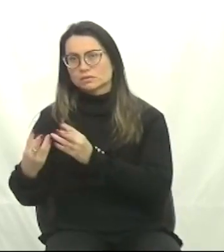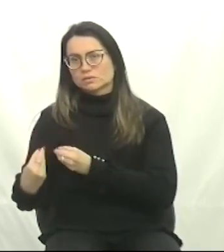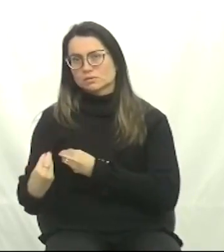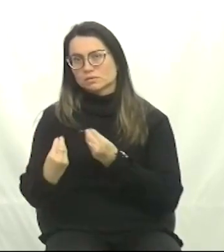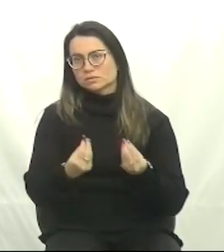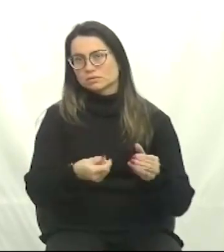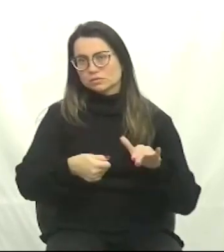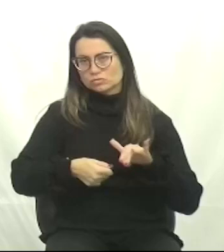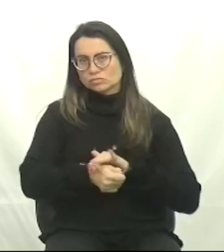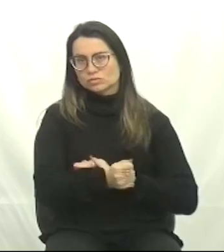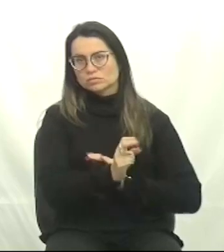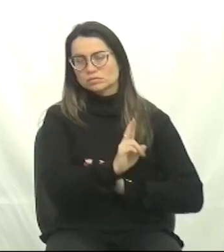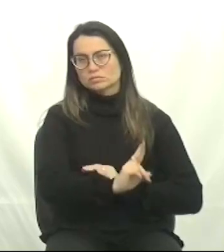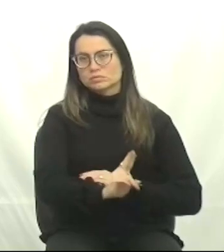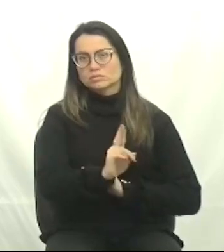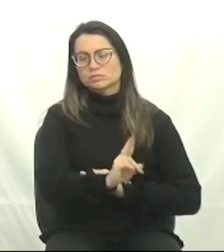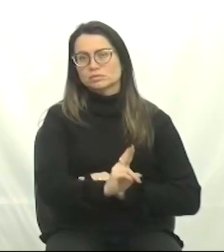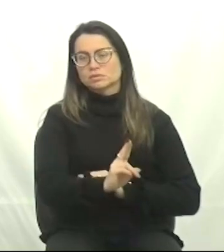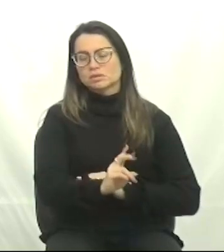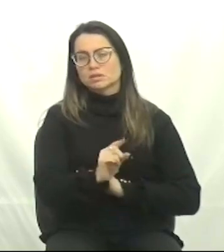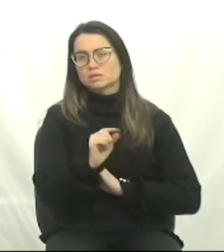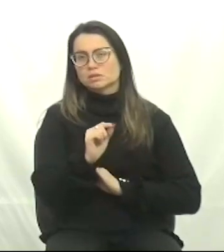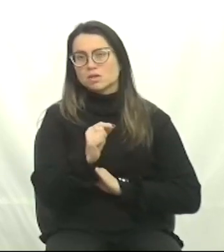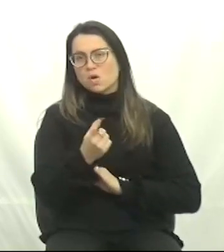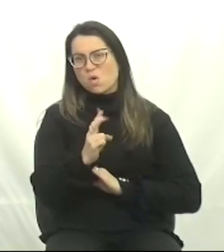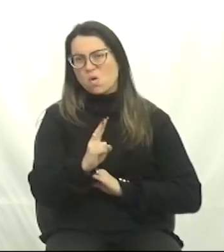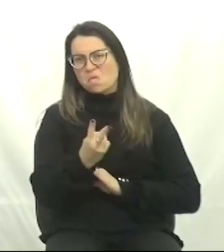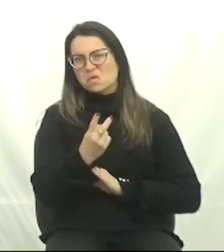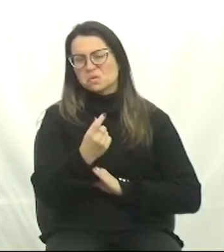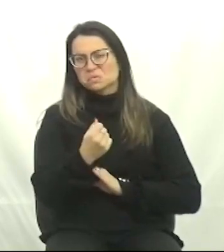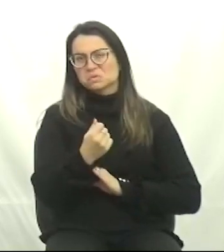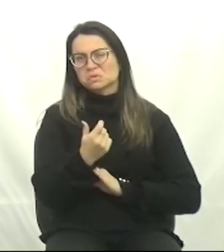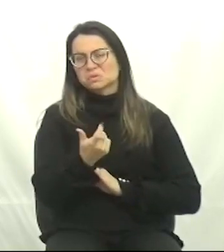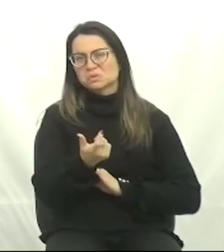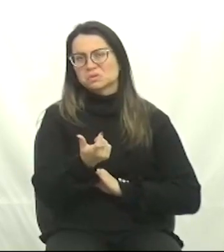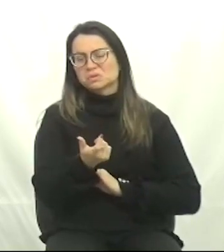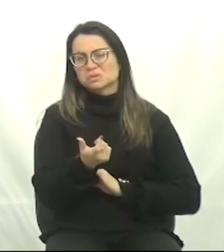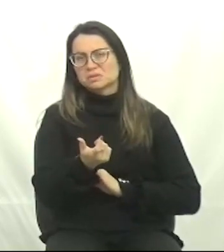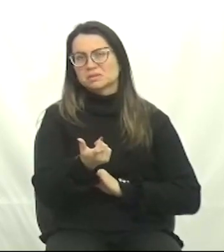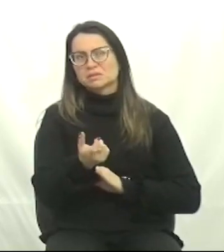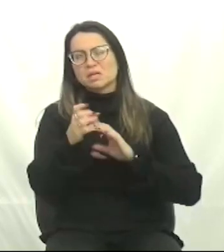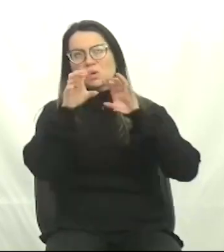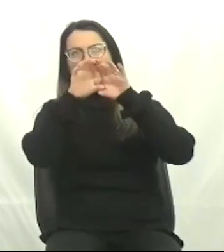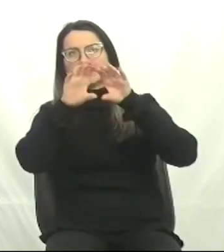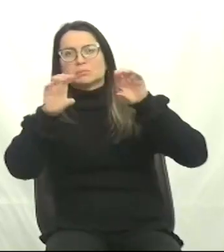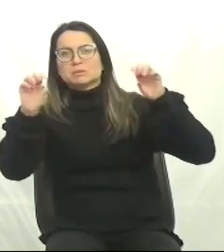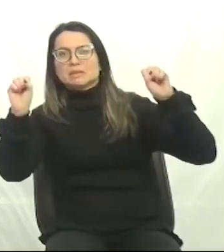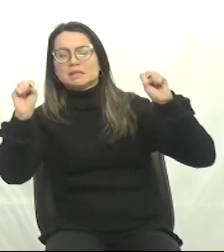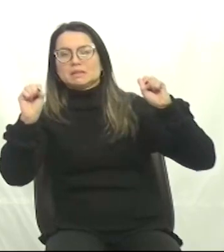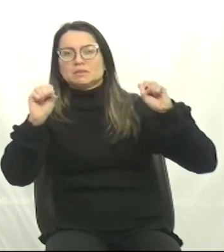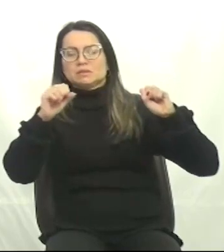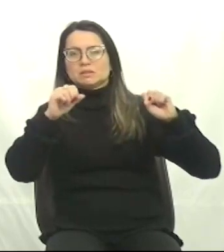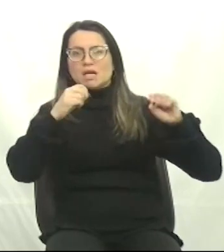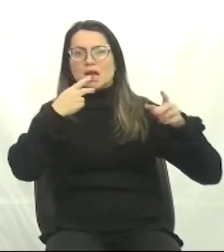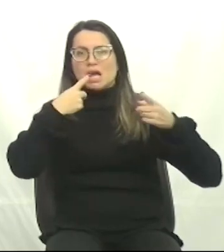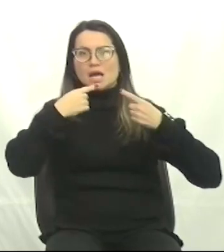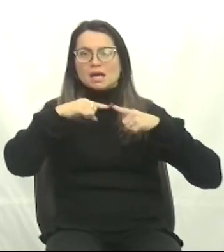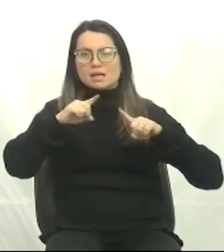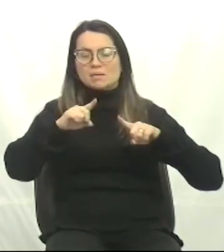às universidades, ele não vai, e nem vai, não é lógico, o Tribunal de Contas não deixaria sair do